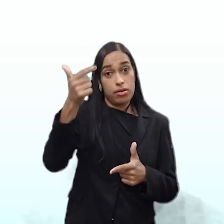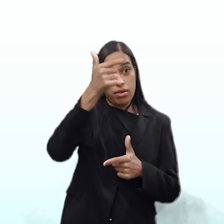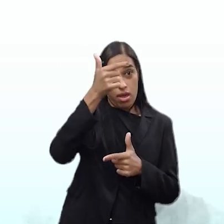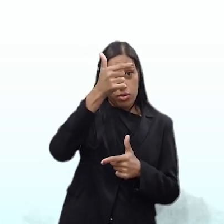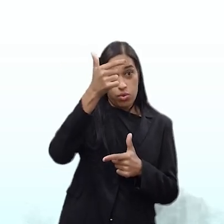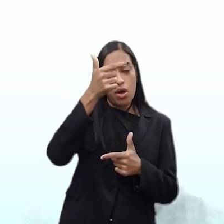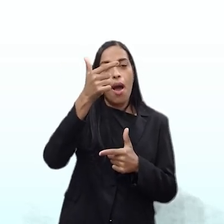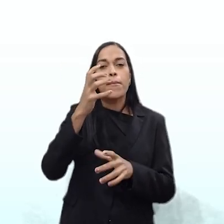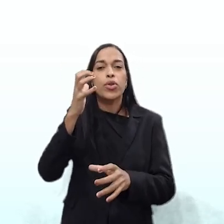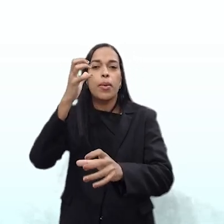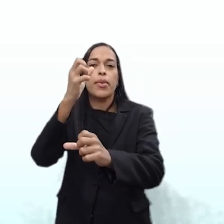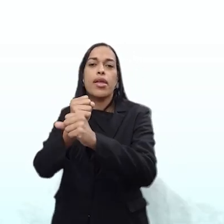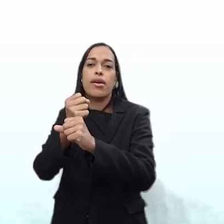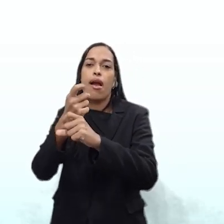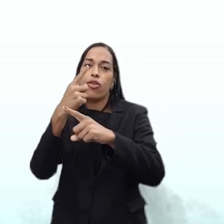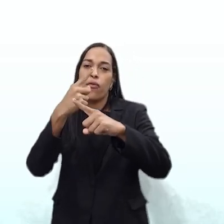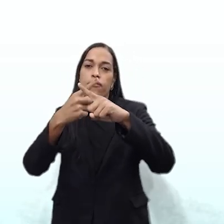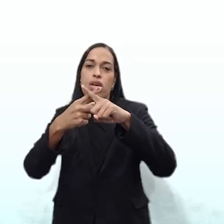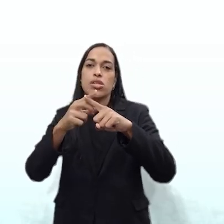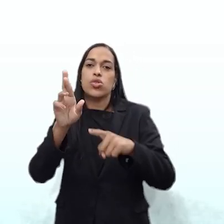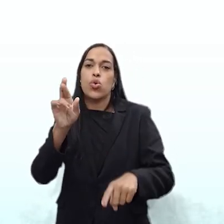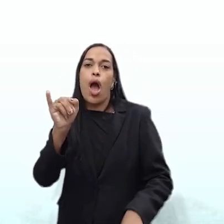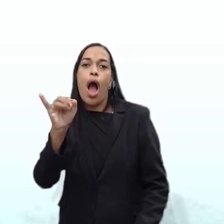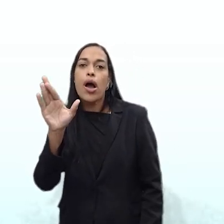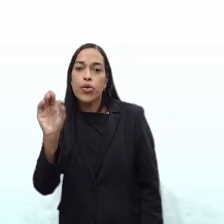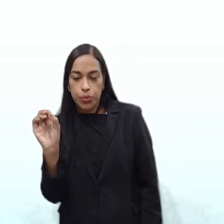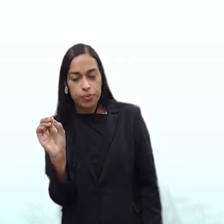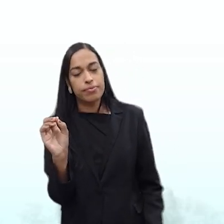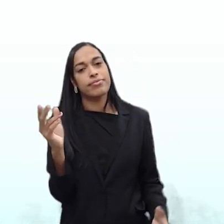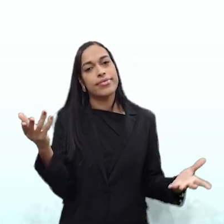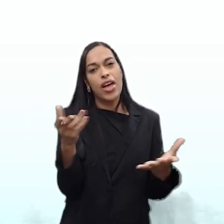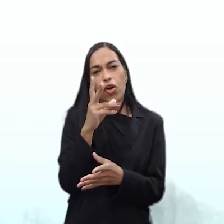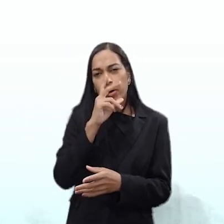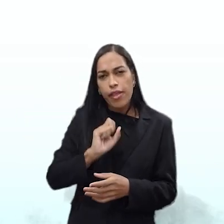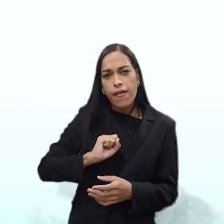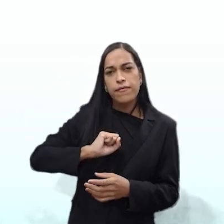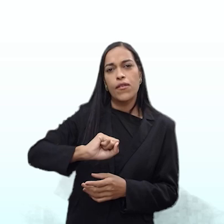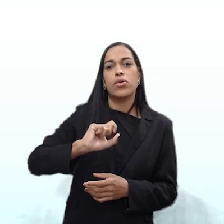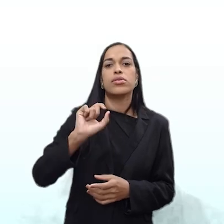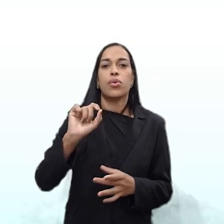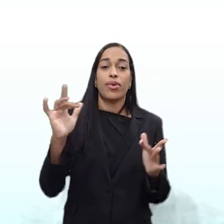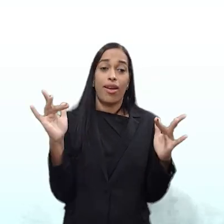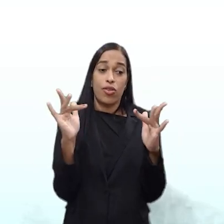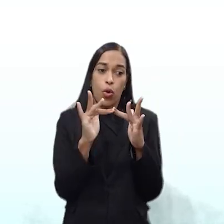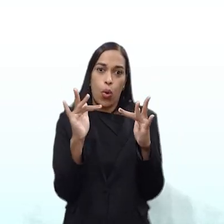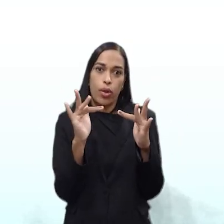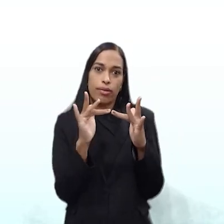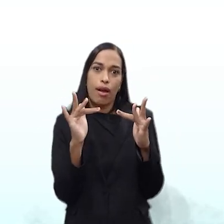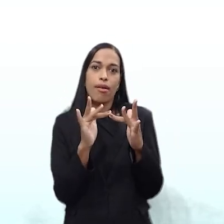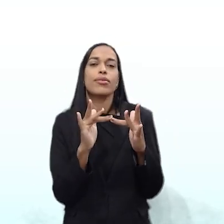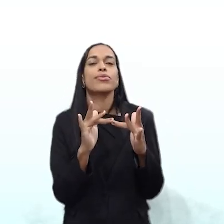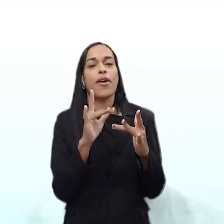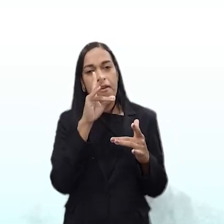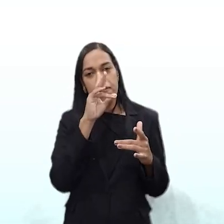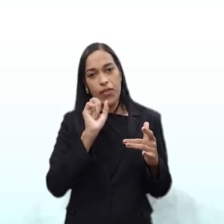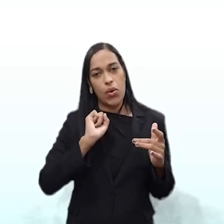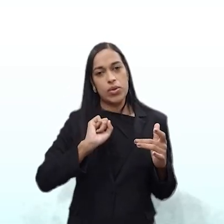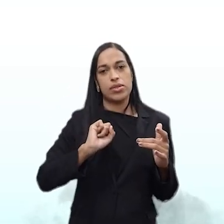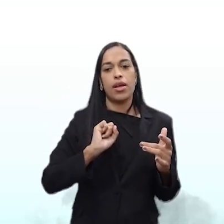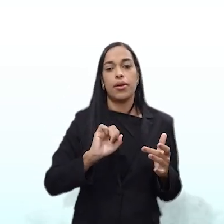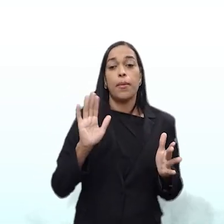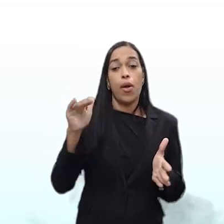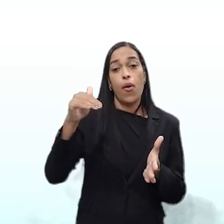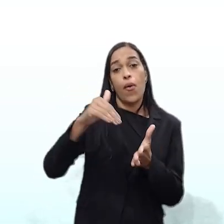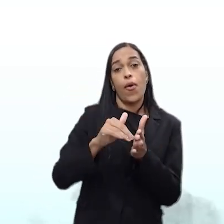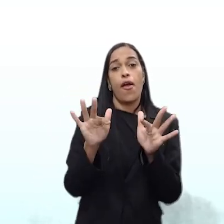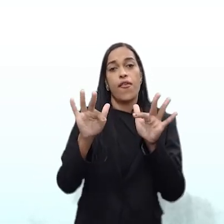barbante um objeto e que agora a força centrípeta é a própria força de tração. Pois é, grave essa dica aí, tá? E por